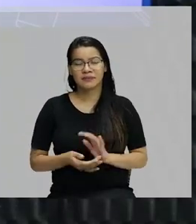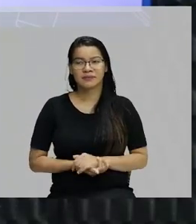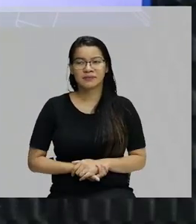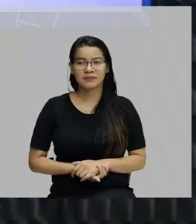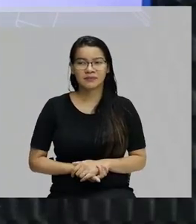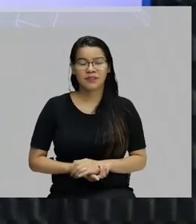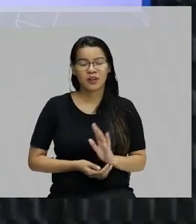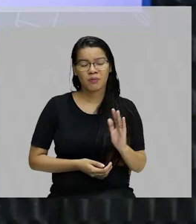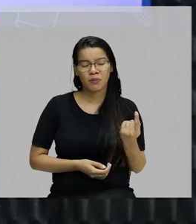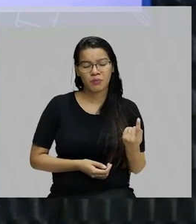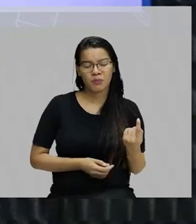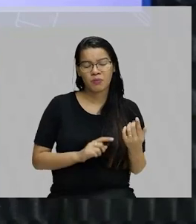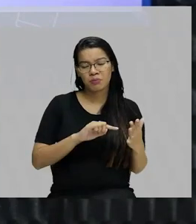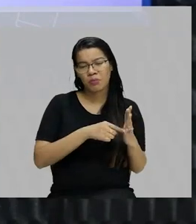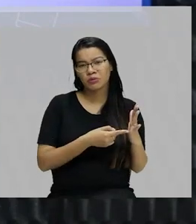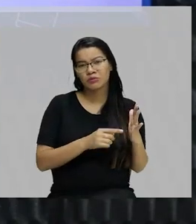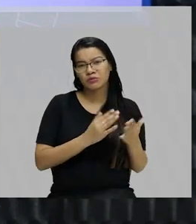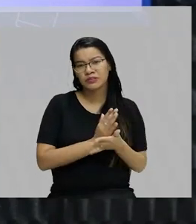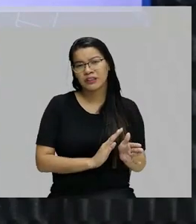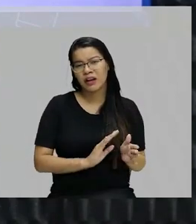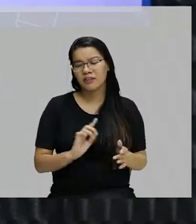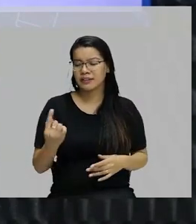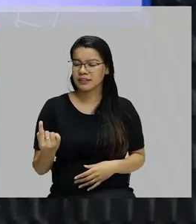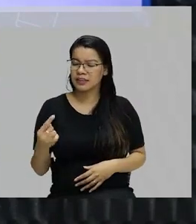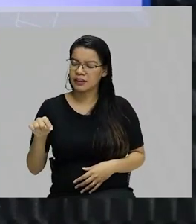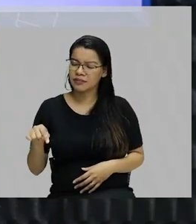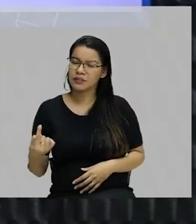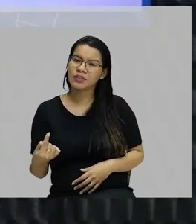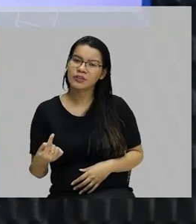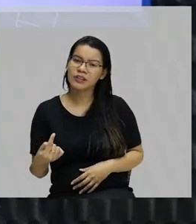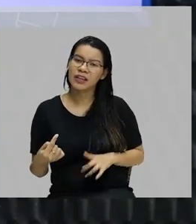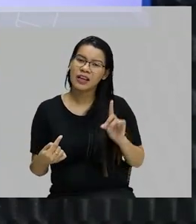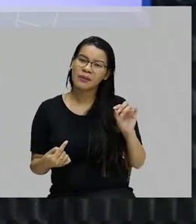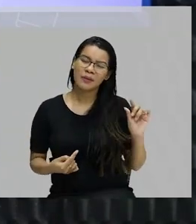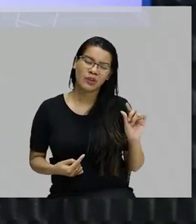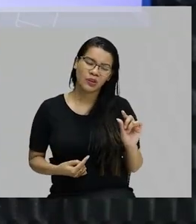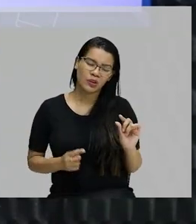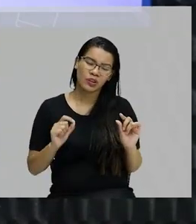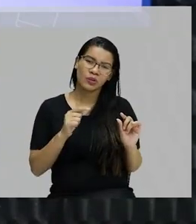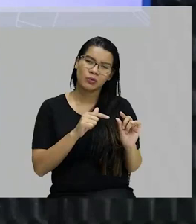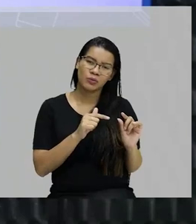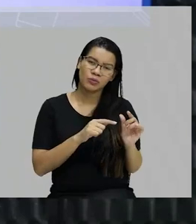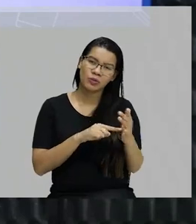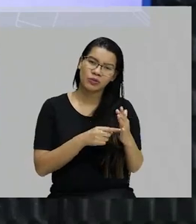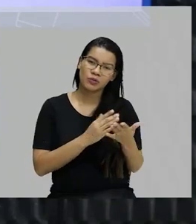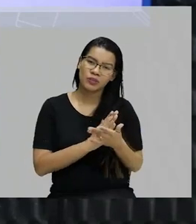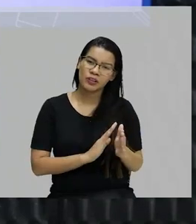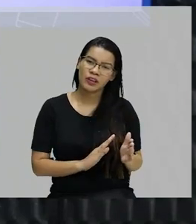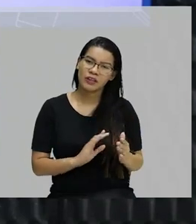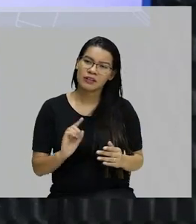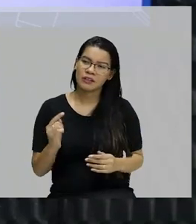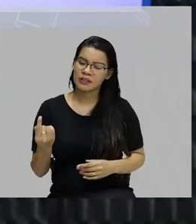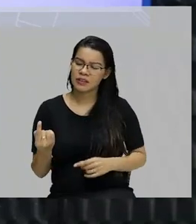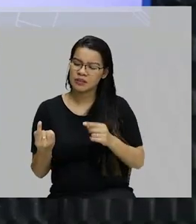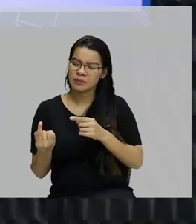né entre o ponto final e a vírgula né Ele é um pouco menor que o ponto final né e um pouco eh do